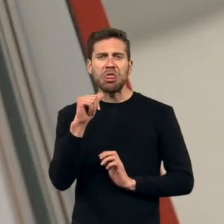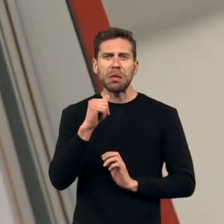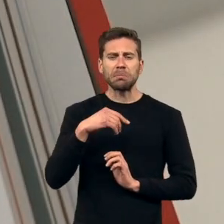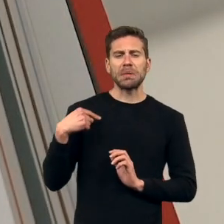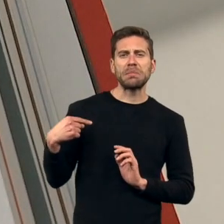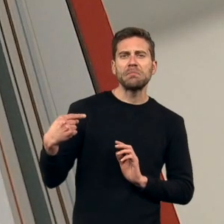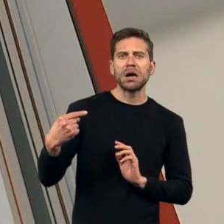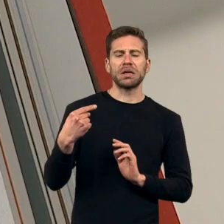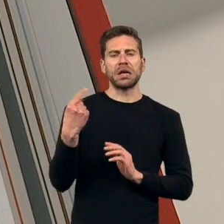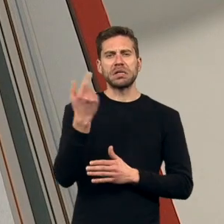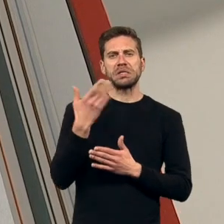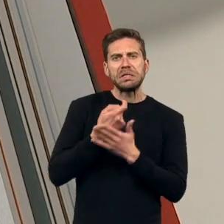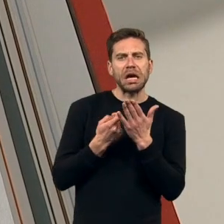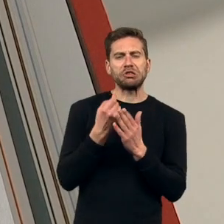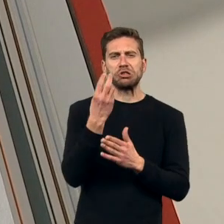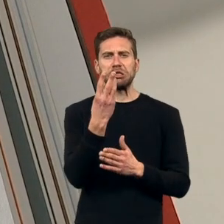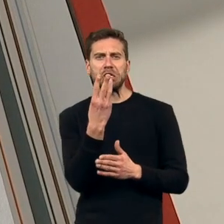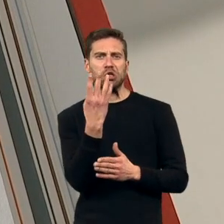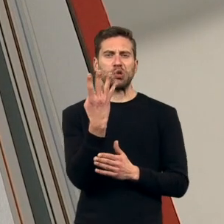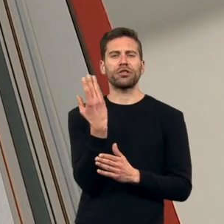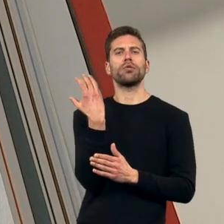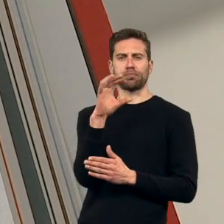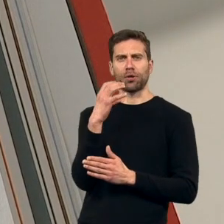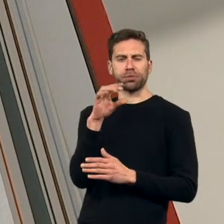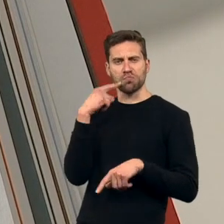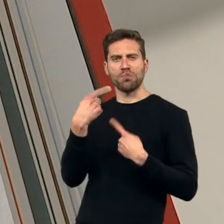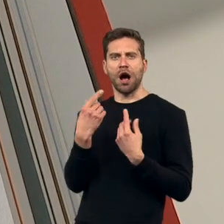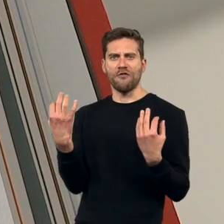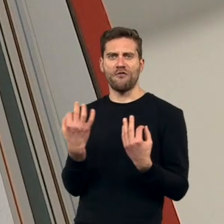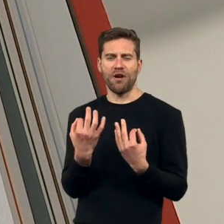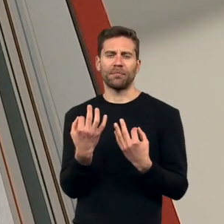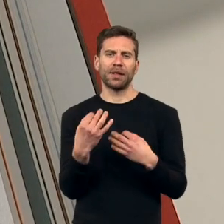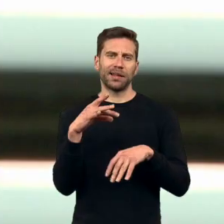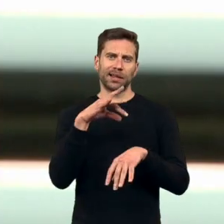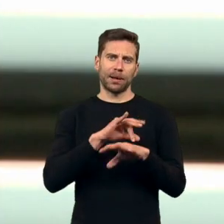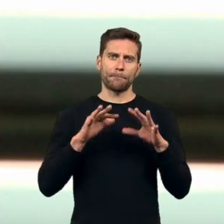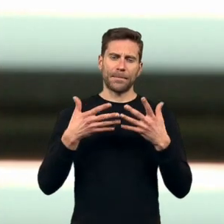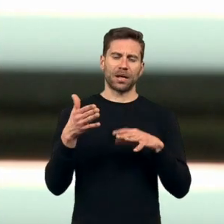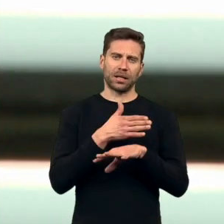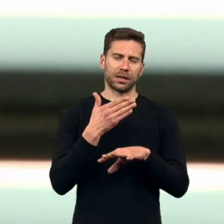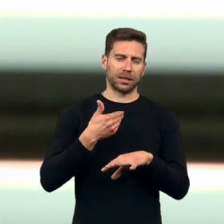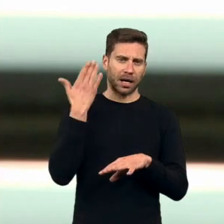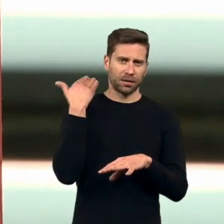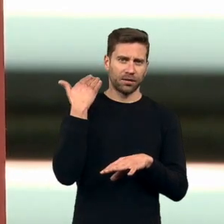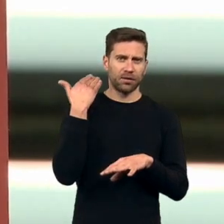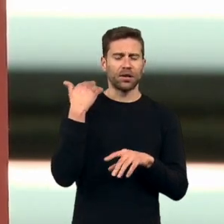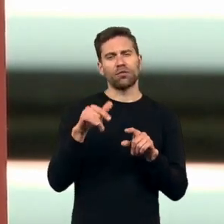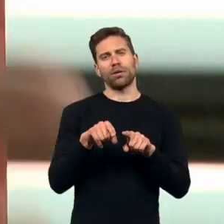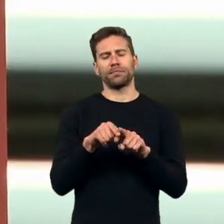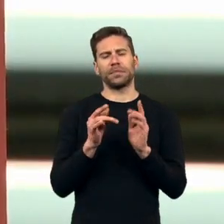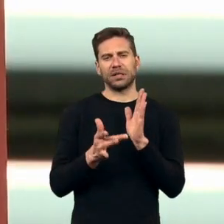três ou quatro desenhos por dia eu publico. Na altura da pandemia, quer dizer, do